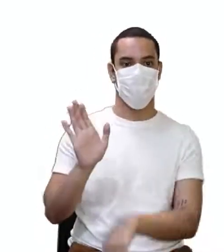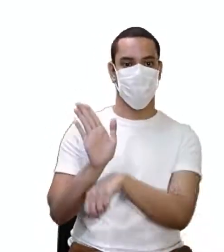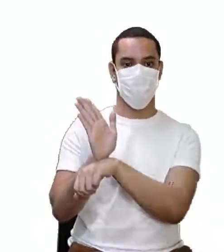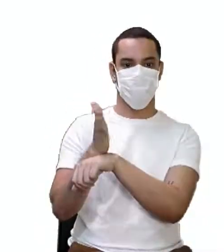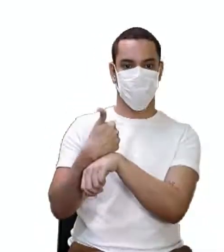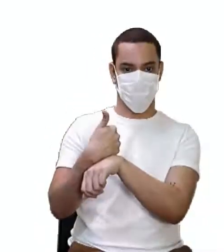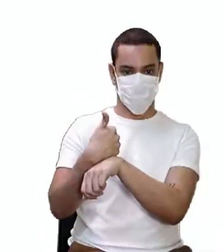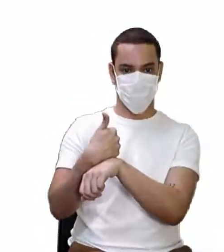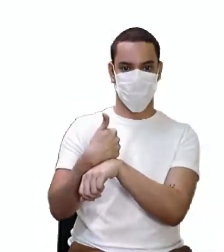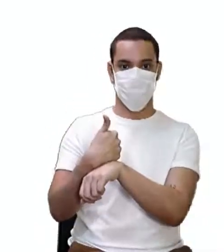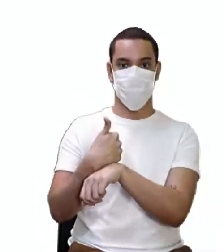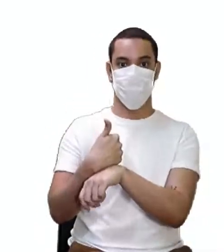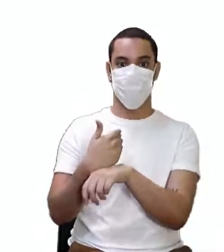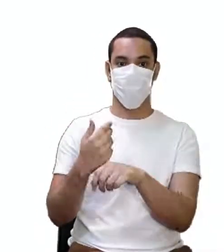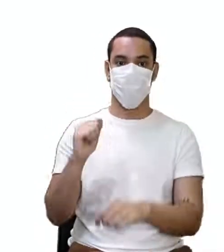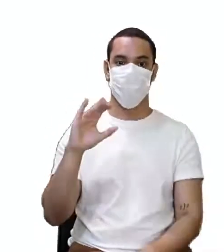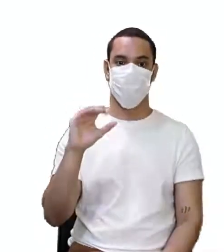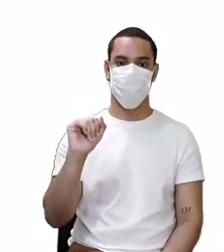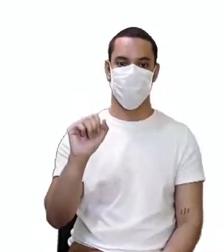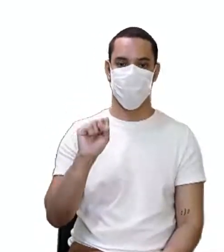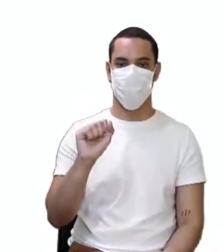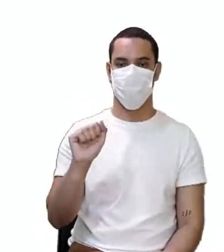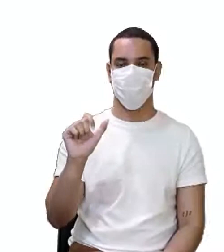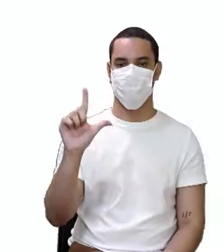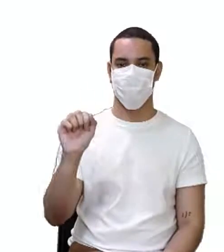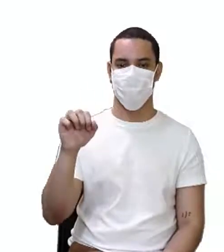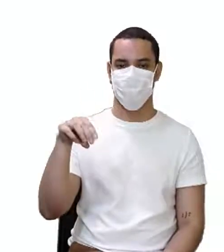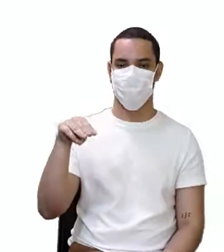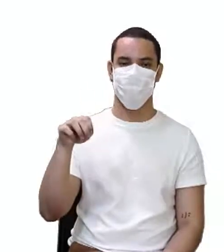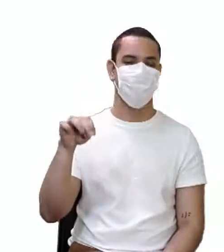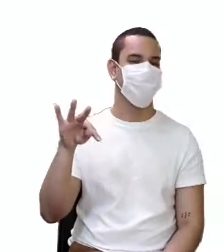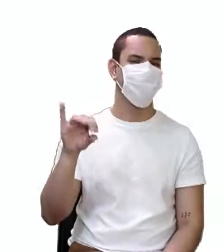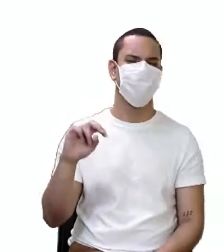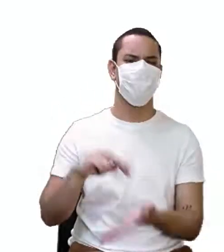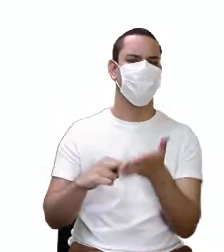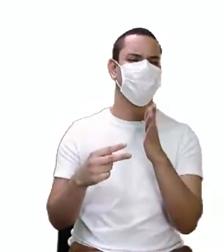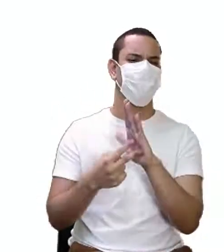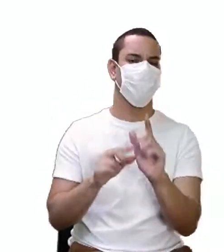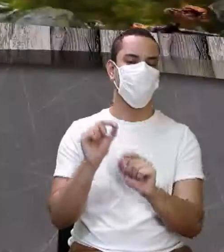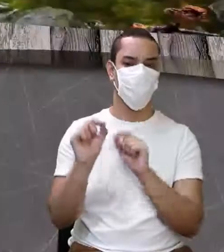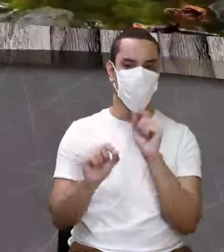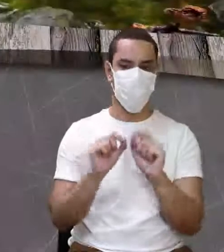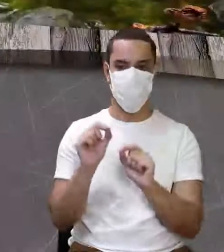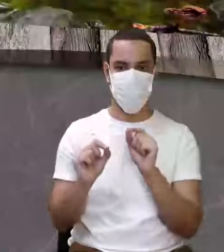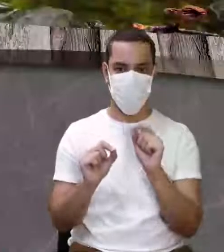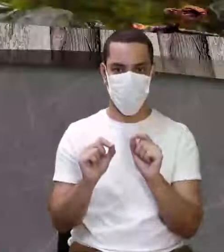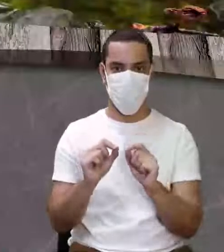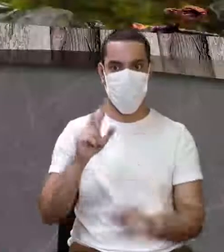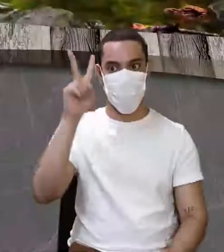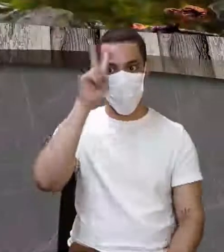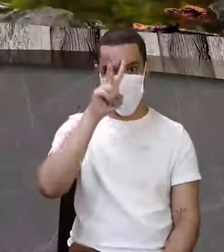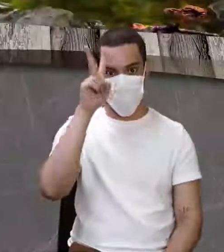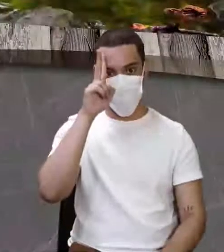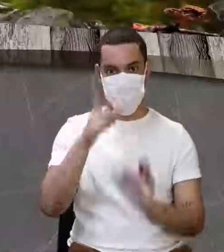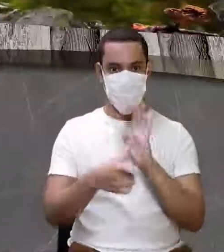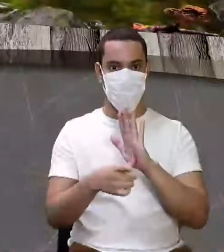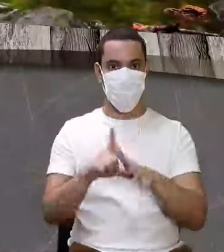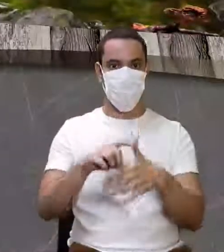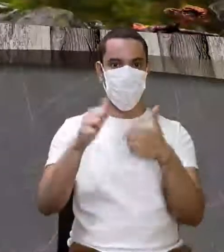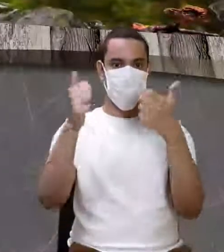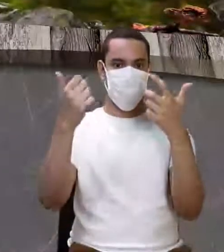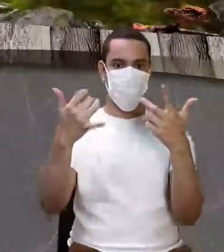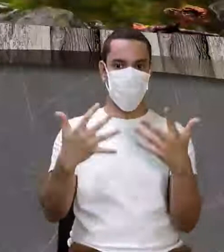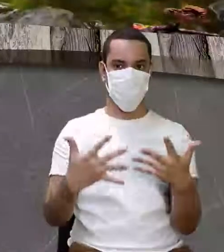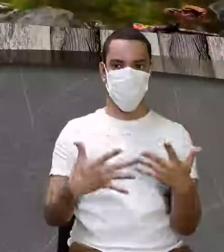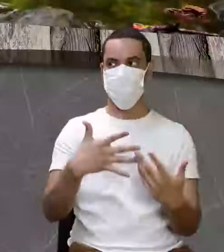pré-acasalamento. Professor, o que trem é esse? Olha aqui para mim. Lembra que eu estava falando que o